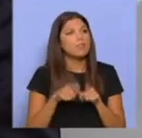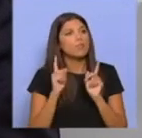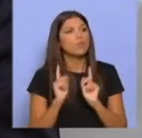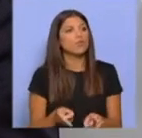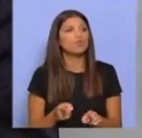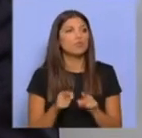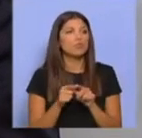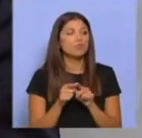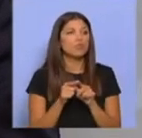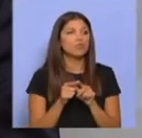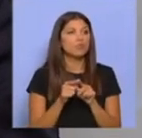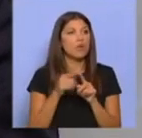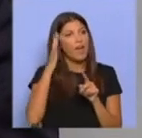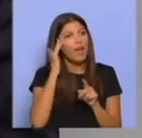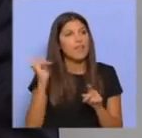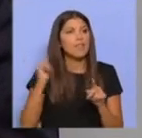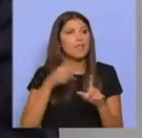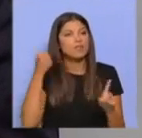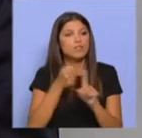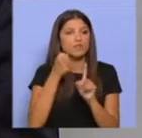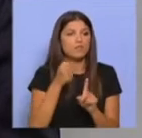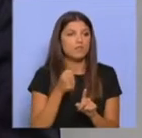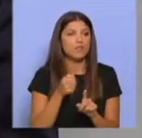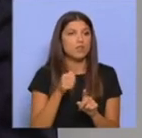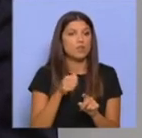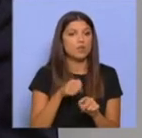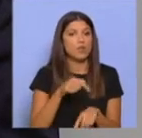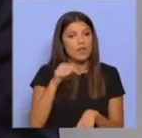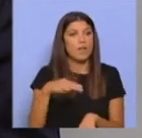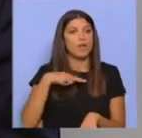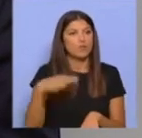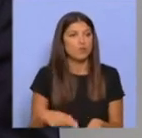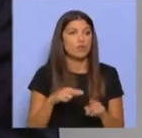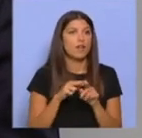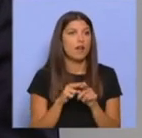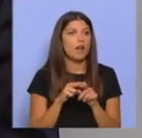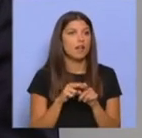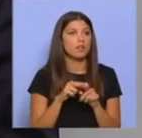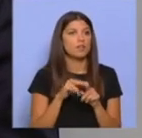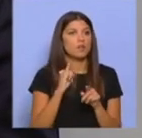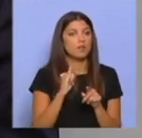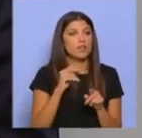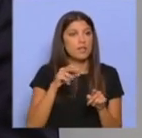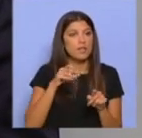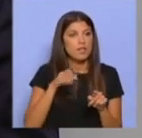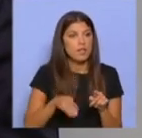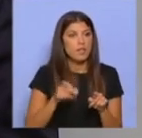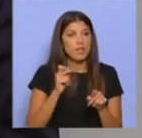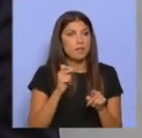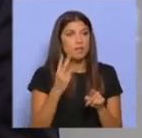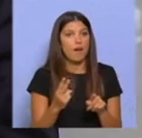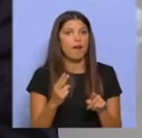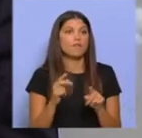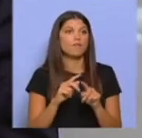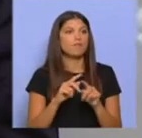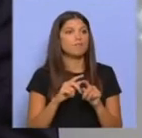de Mohamed Yunus, este desafio de, em Portugal, a Academia de Líderes Ubuntu e o IPAV lançarem o desafio da campanha Vacina para Todos.